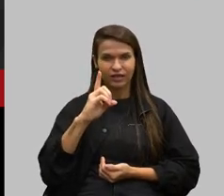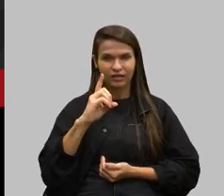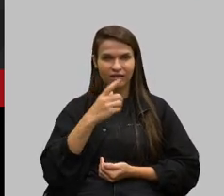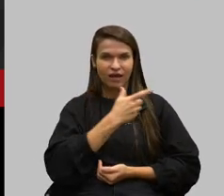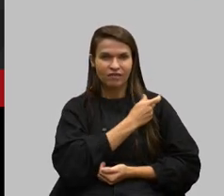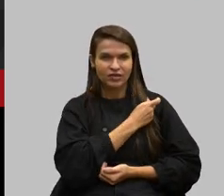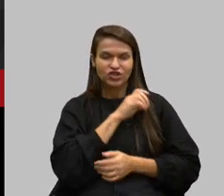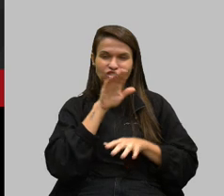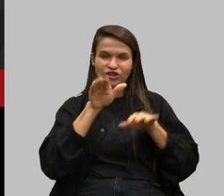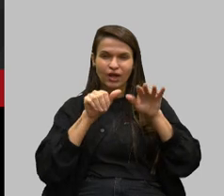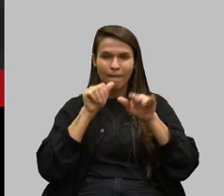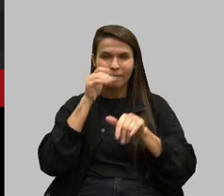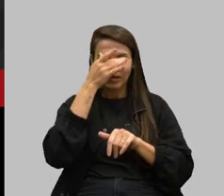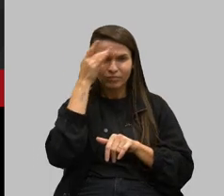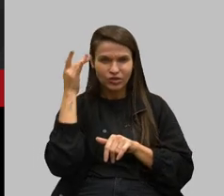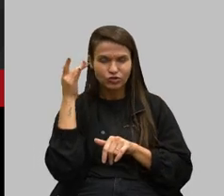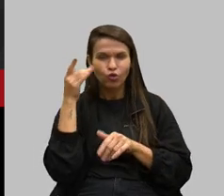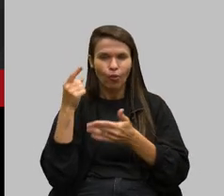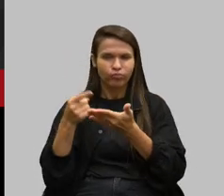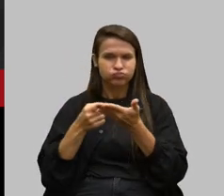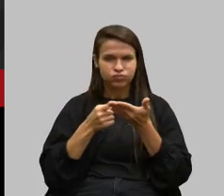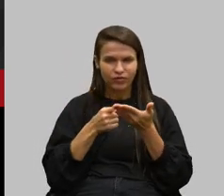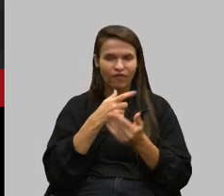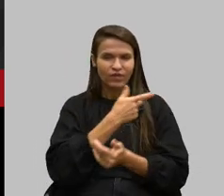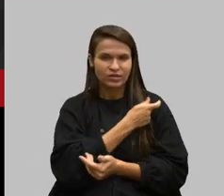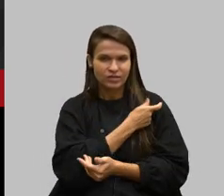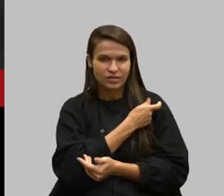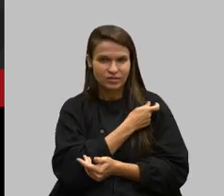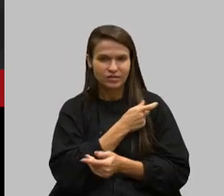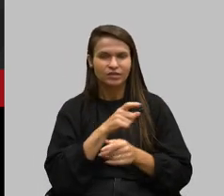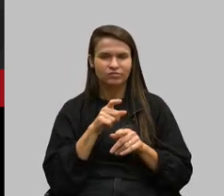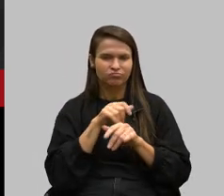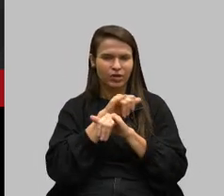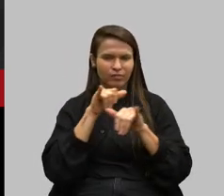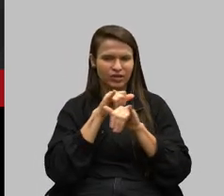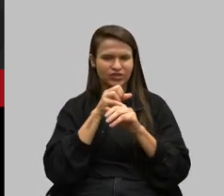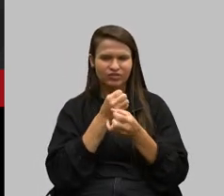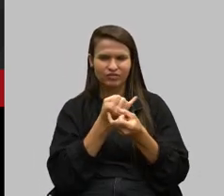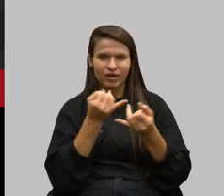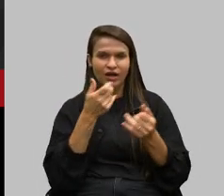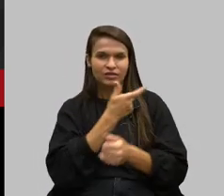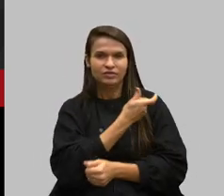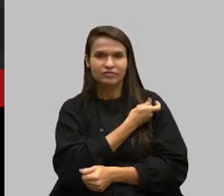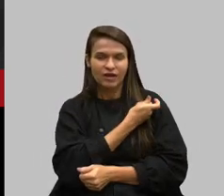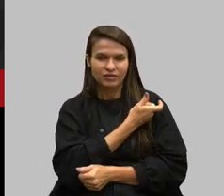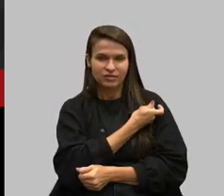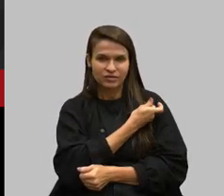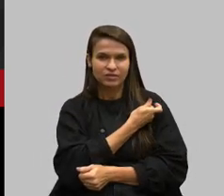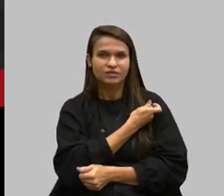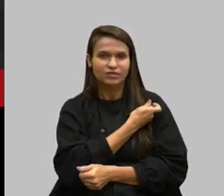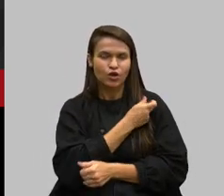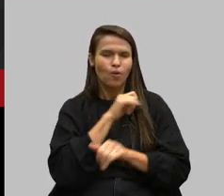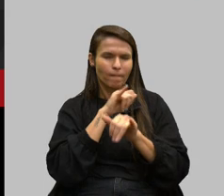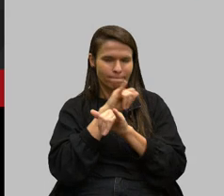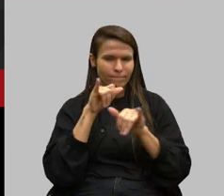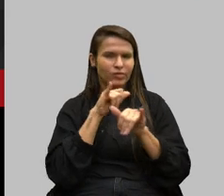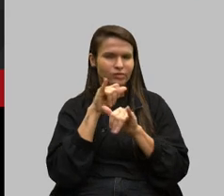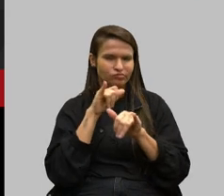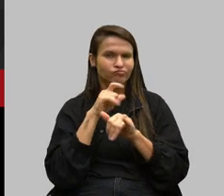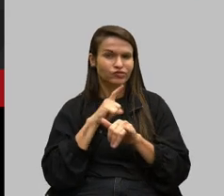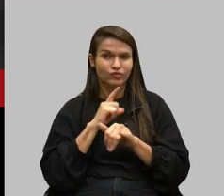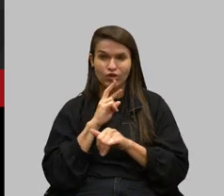as pessoas irem se vacinar campanha da multivacinação né uma campanha grande que a gente fez e que deu